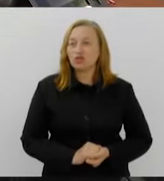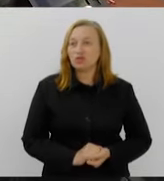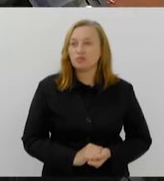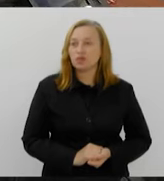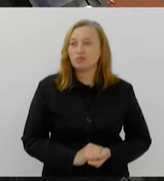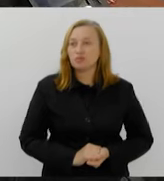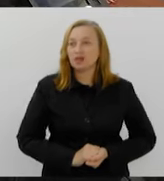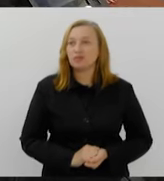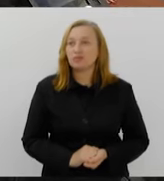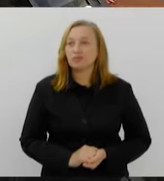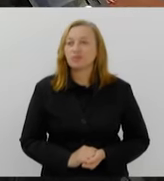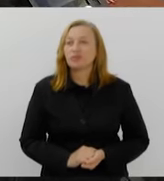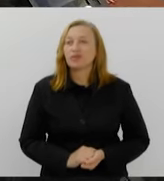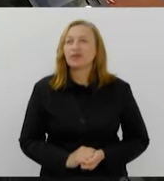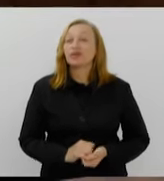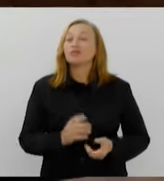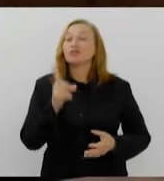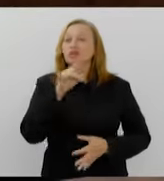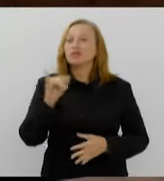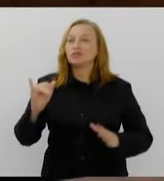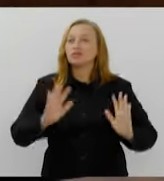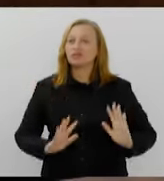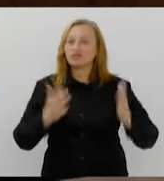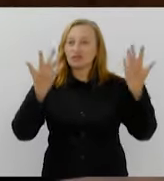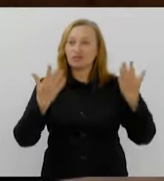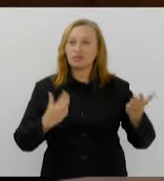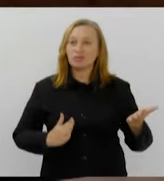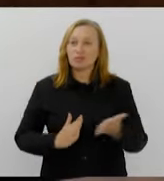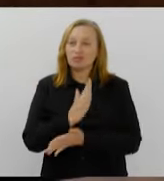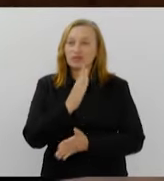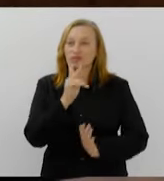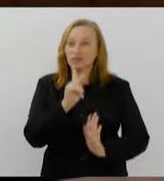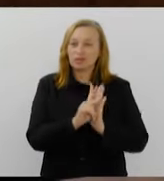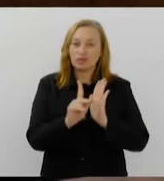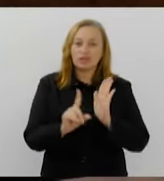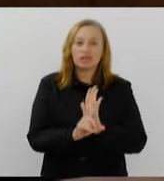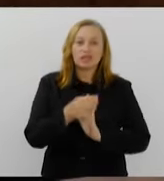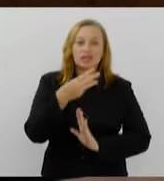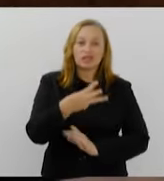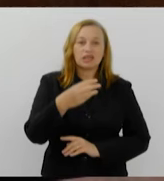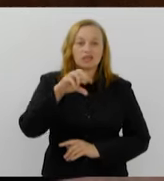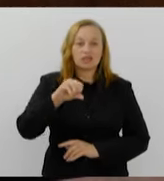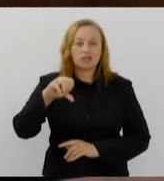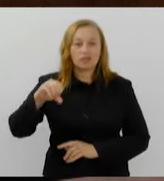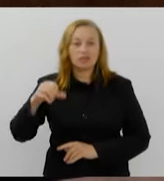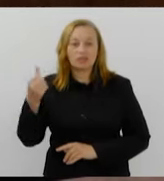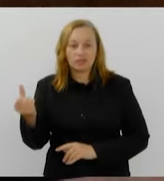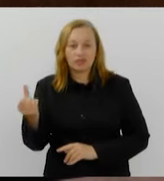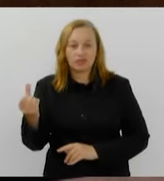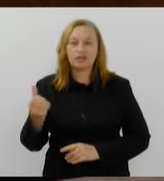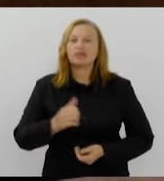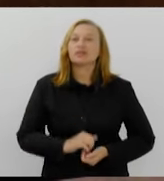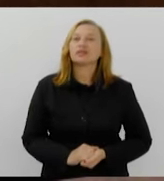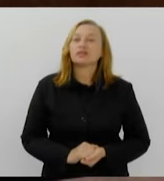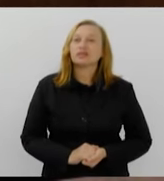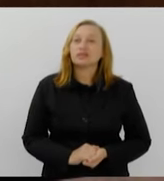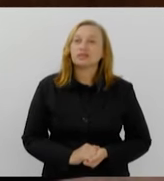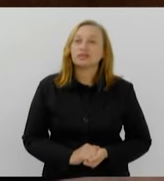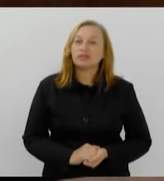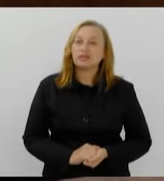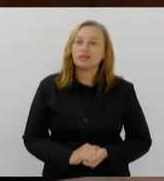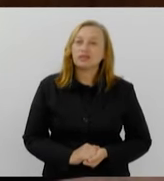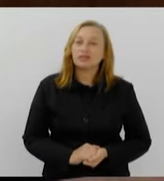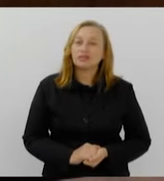não é dia de briga hoje é dia de comemoração aprovação do projeto 3996 de 2024 aliás parabenizar aqui